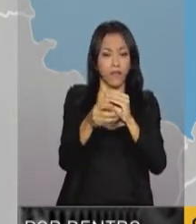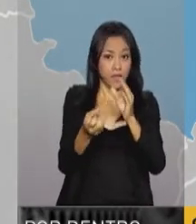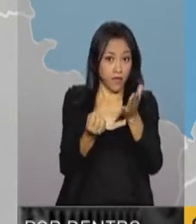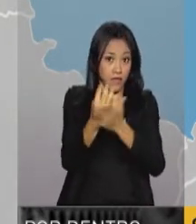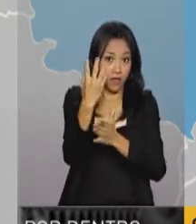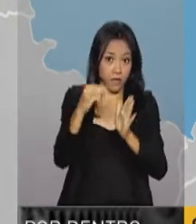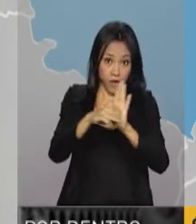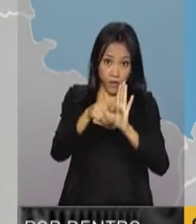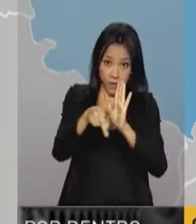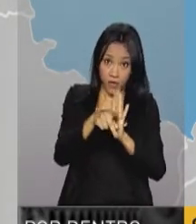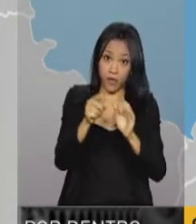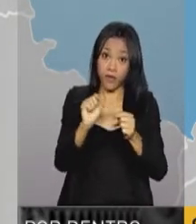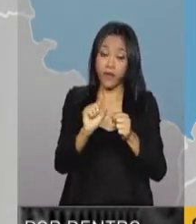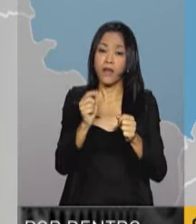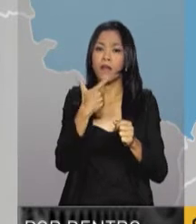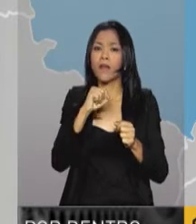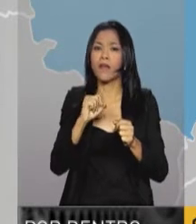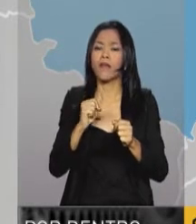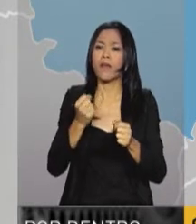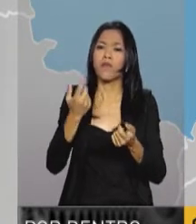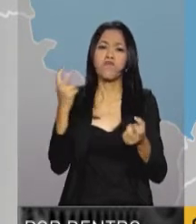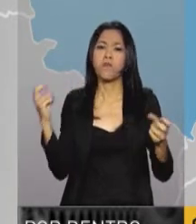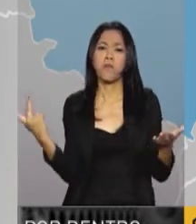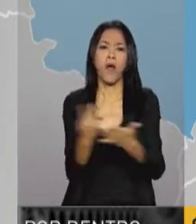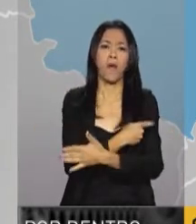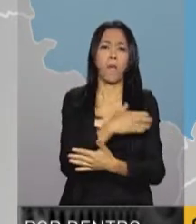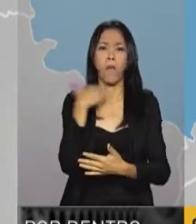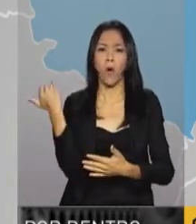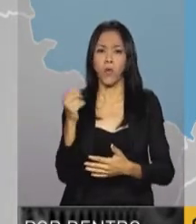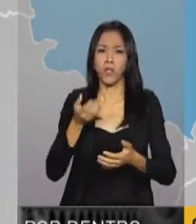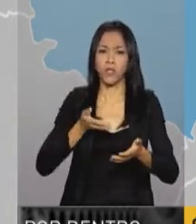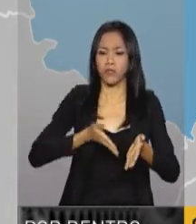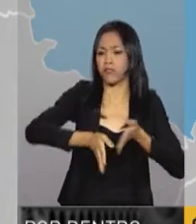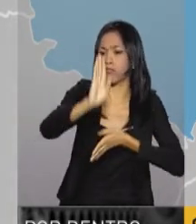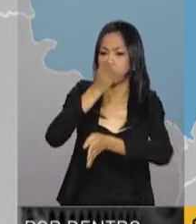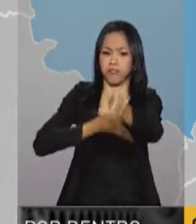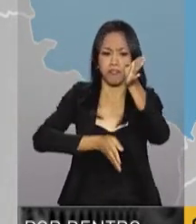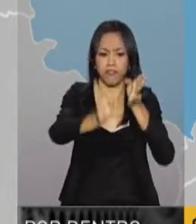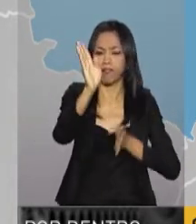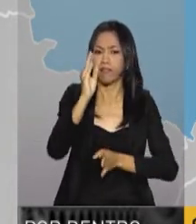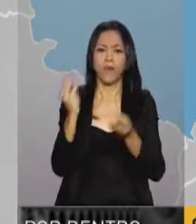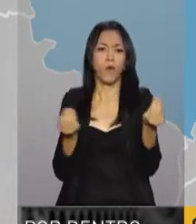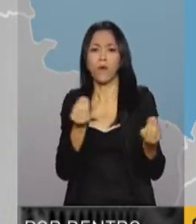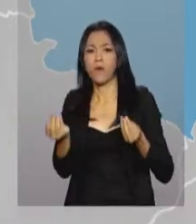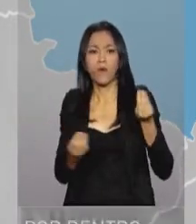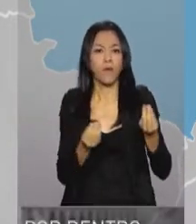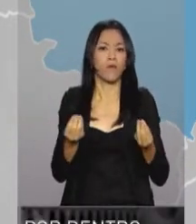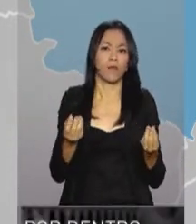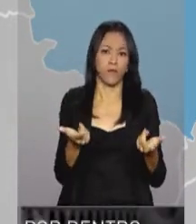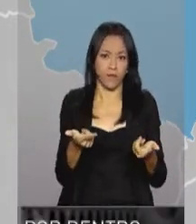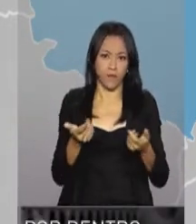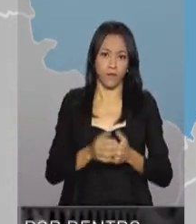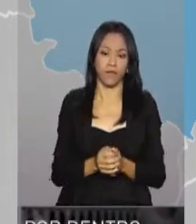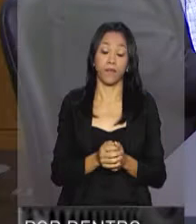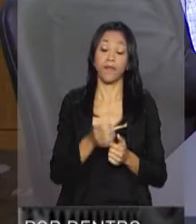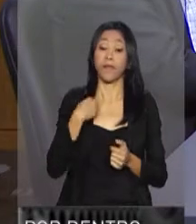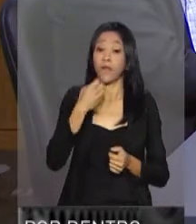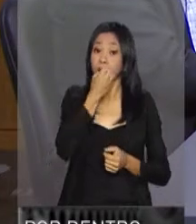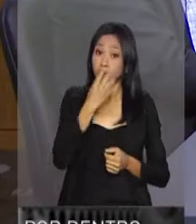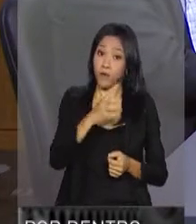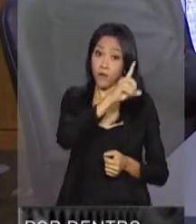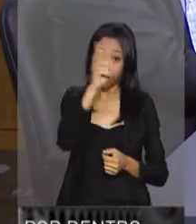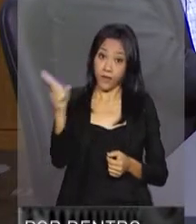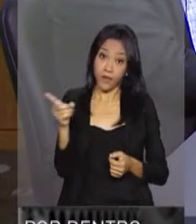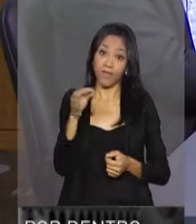disso a prática de ações deverão ser realizadas após a sanção da presidência da república se desmarca um dia bom dia a todos os ouvintes